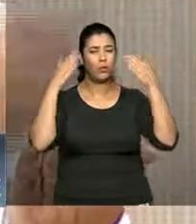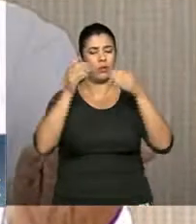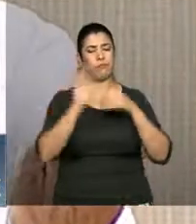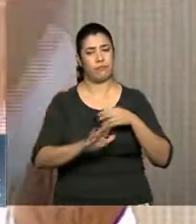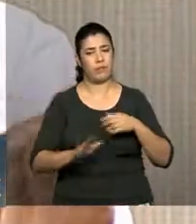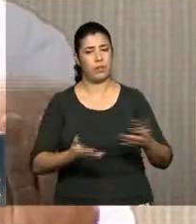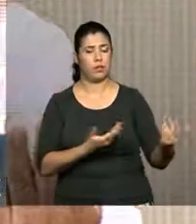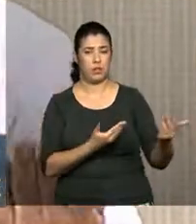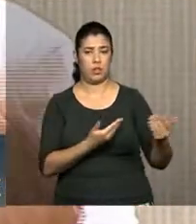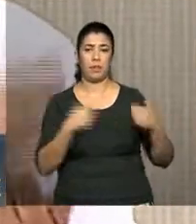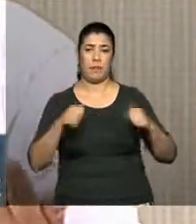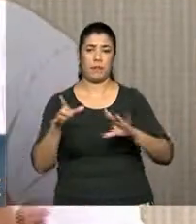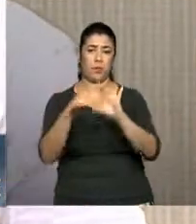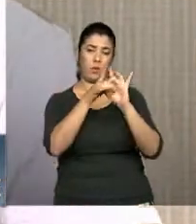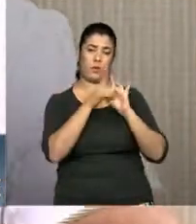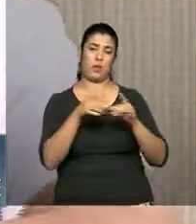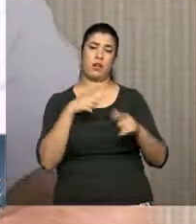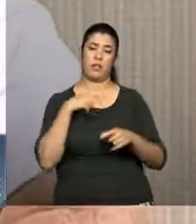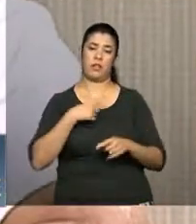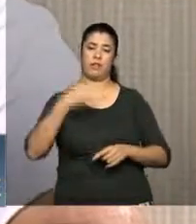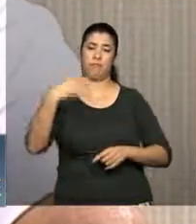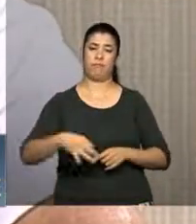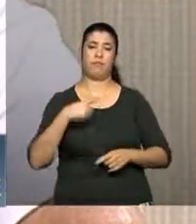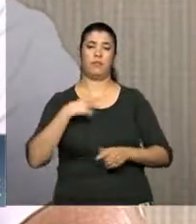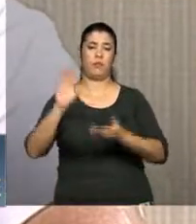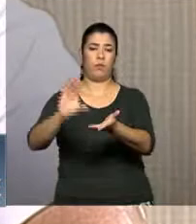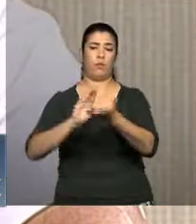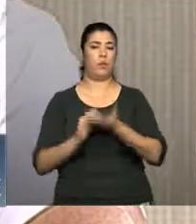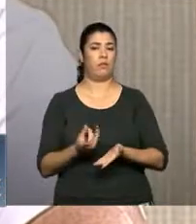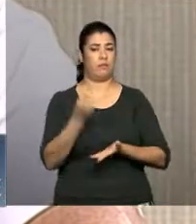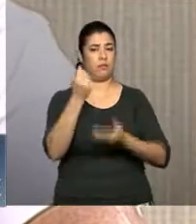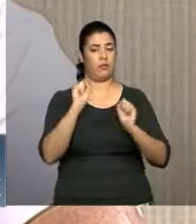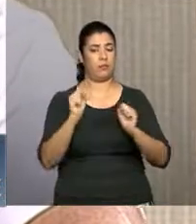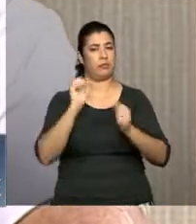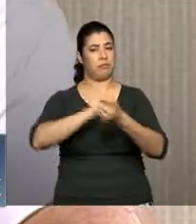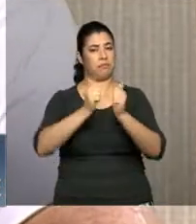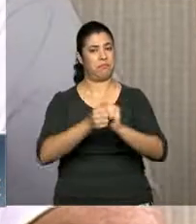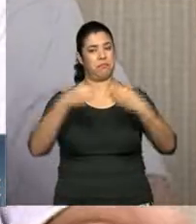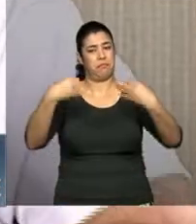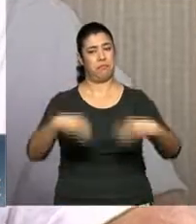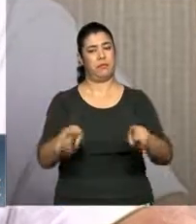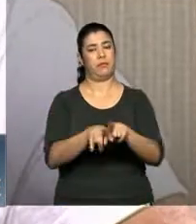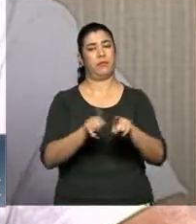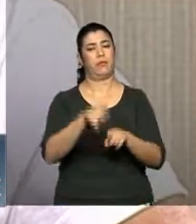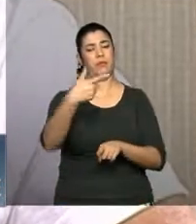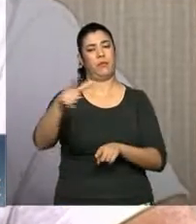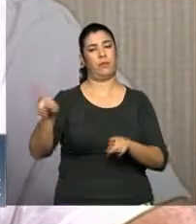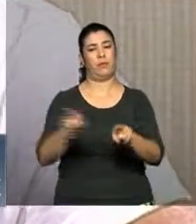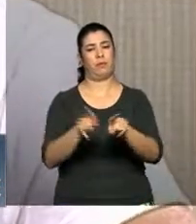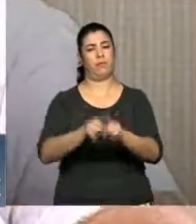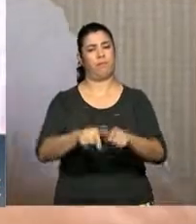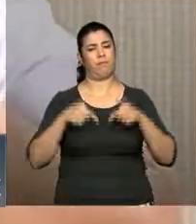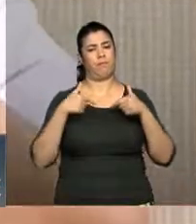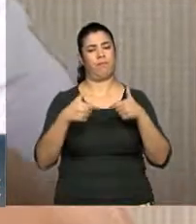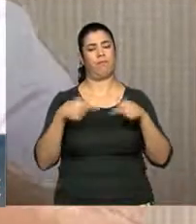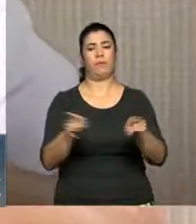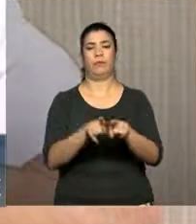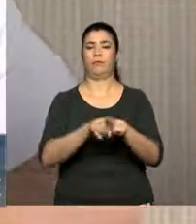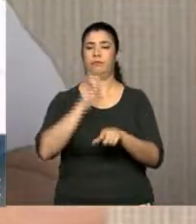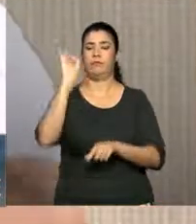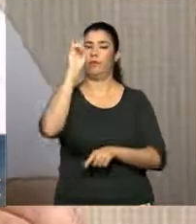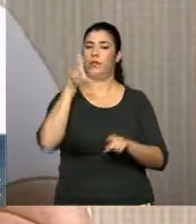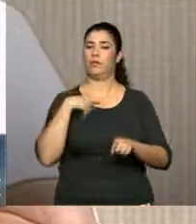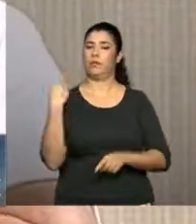monitorar e garantir que esses recursos sejam efetivamente aplicados então esse também é um outro não é desafio que eu acho que é muito importante